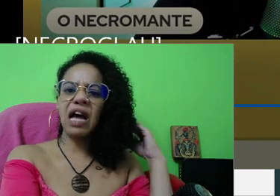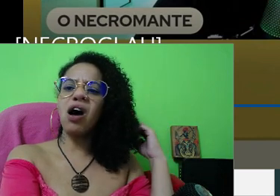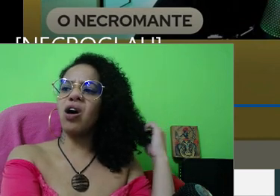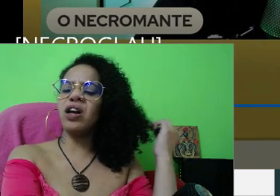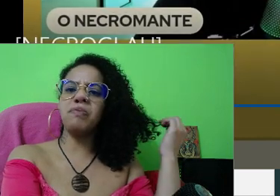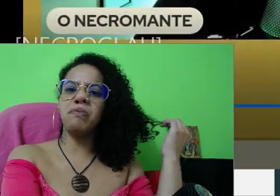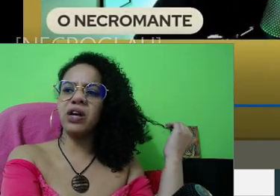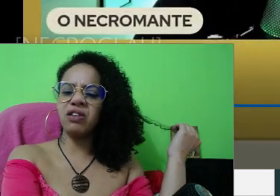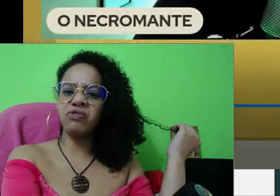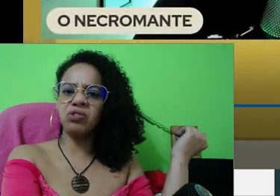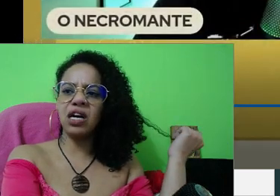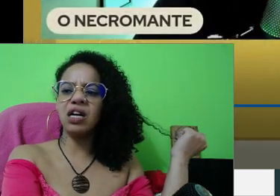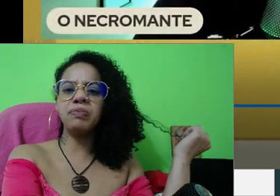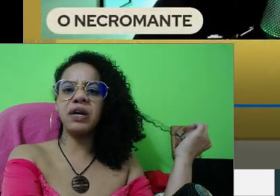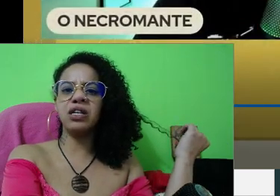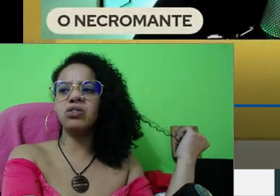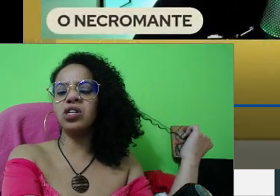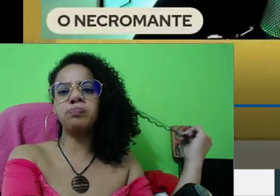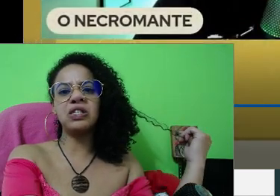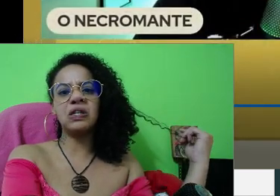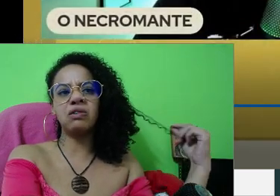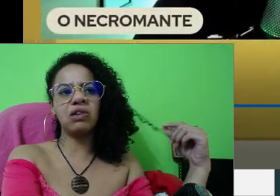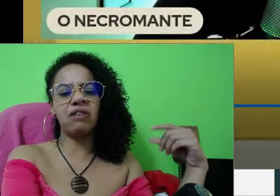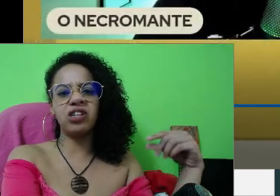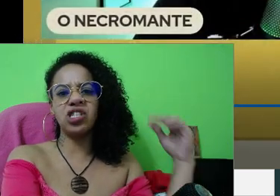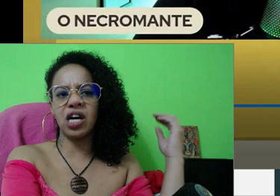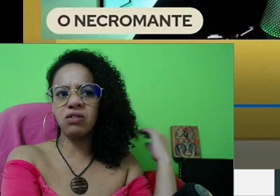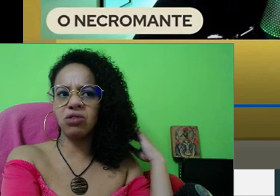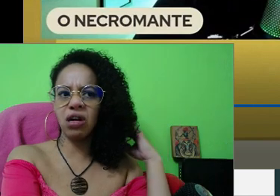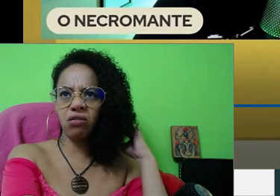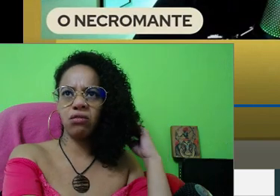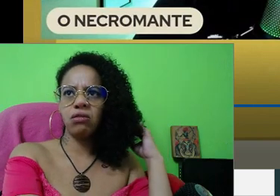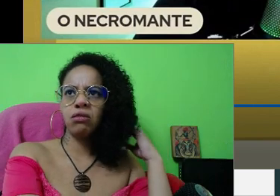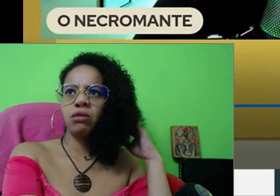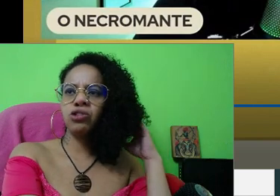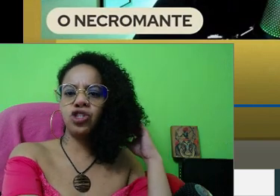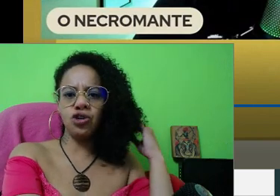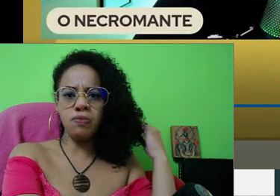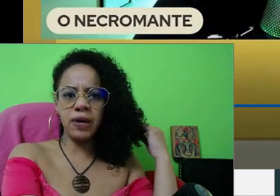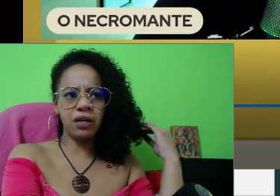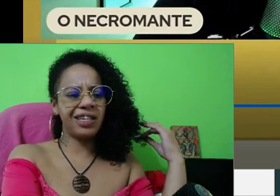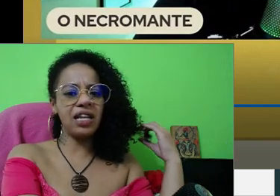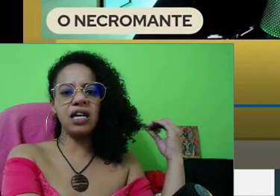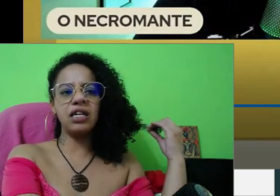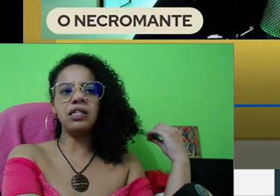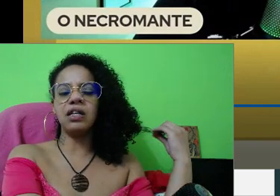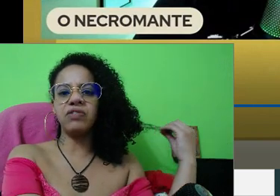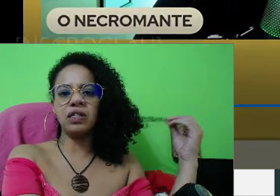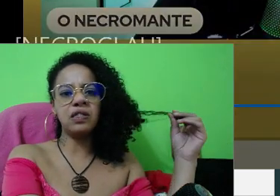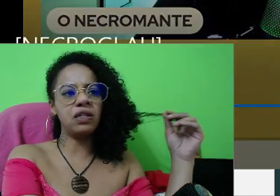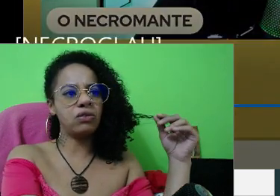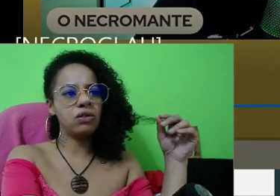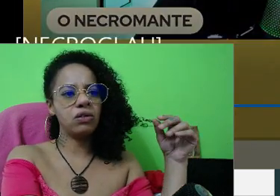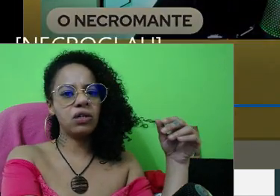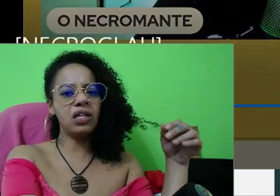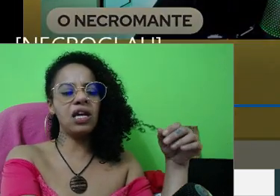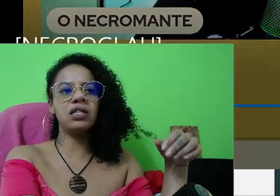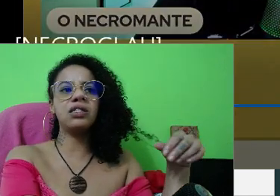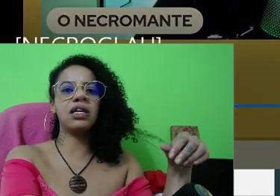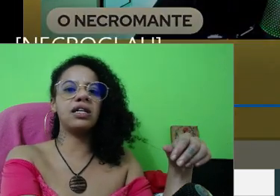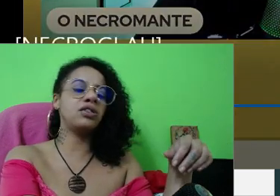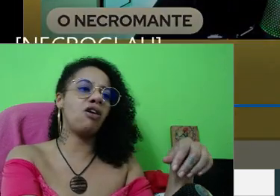da hora minha mulher teve um derrame aí durante perseguição da lava jato né Dilma que delícia deve ter sido